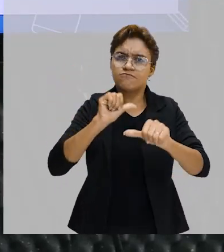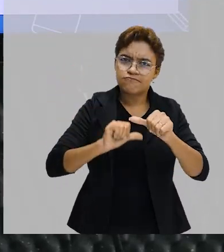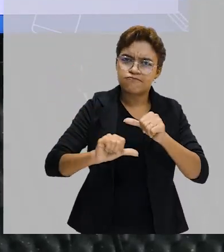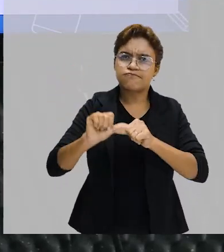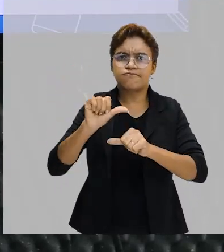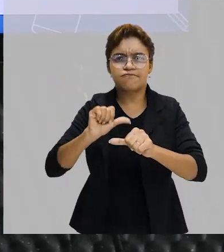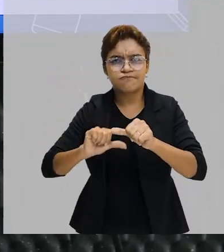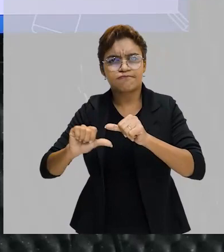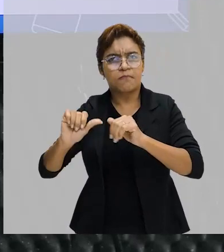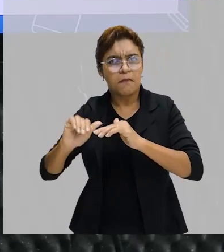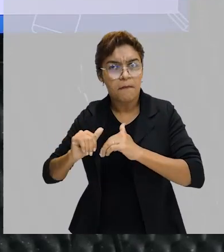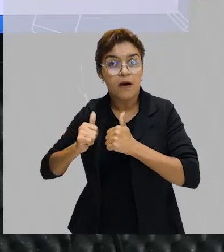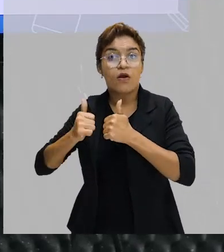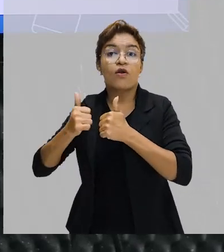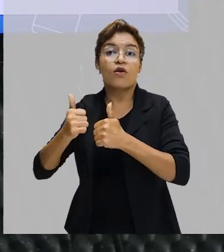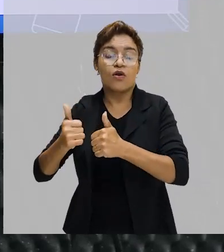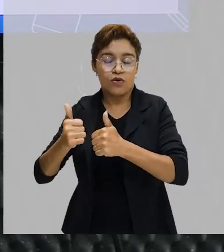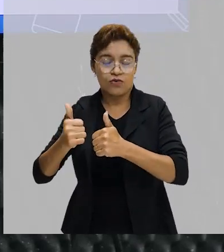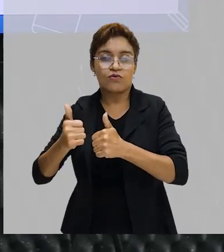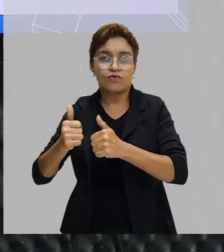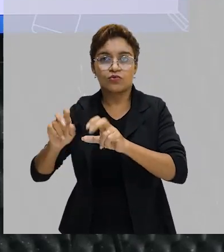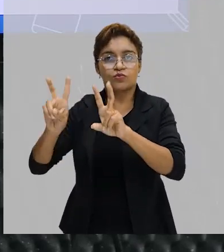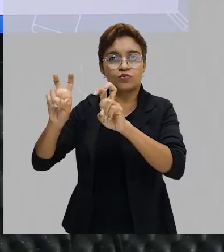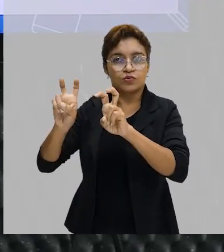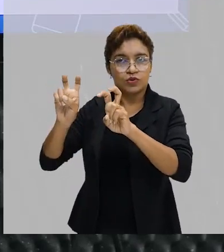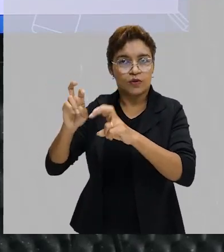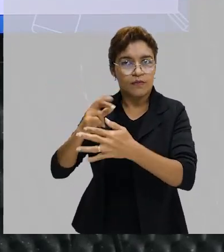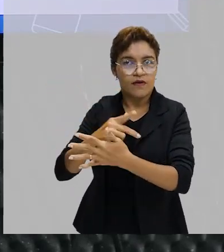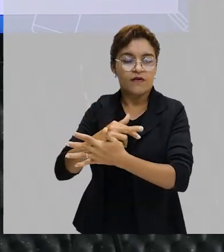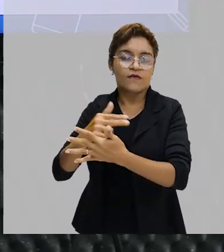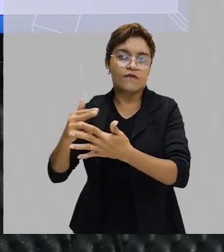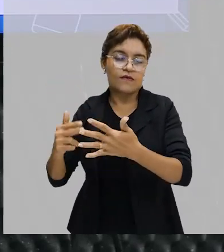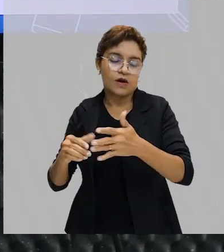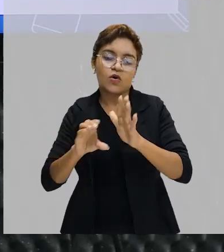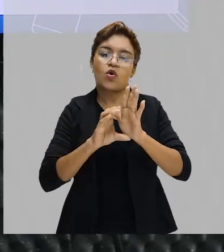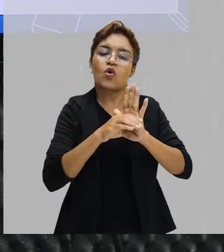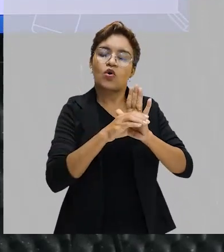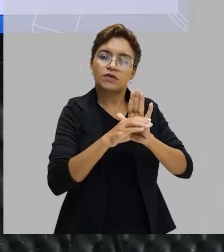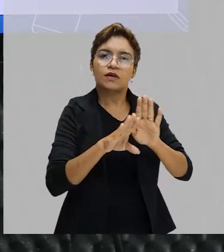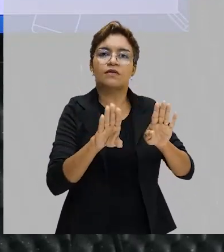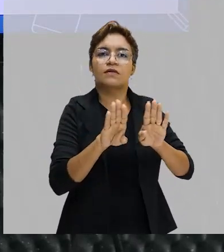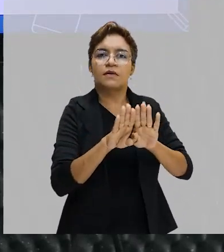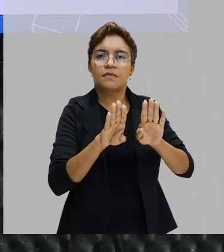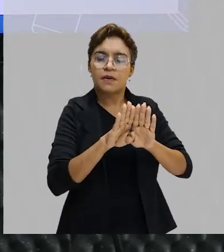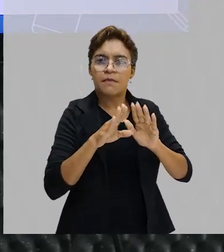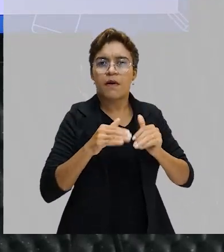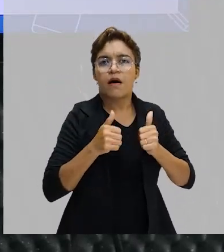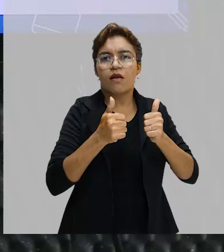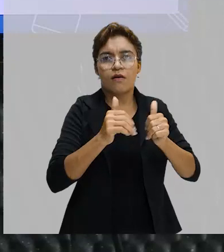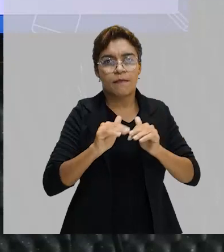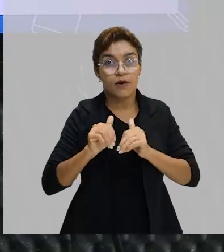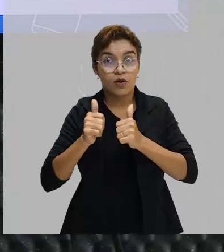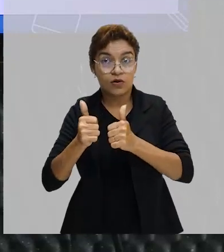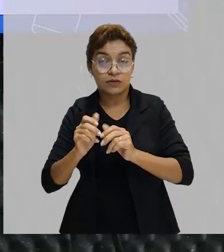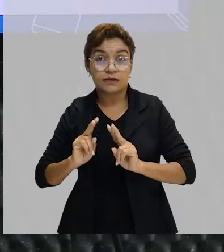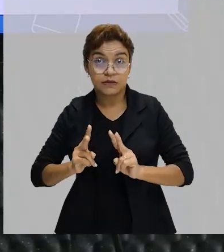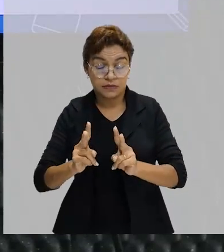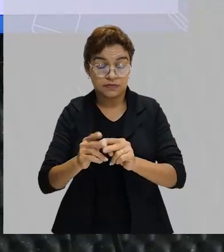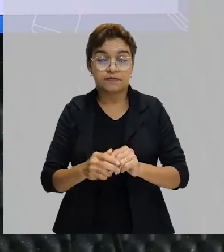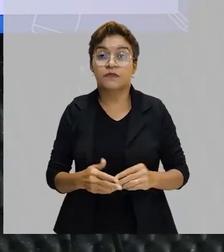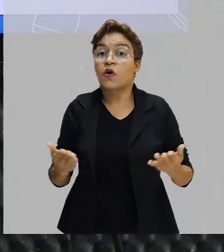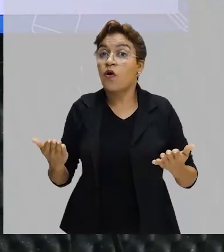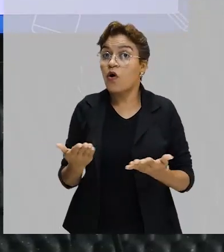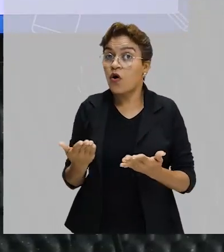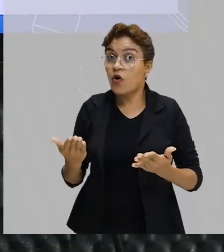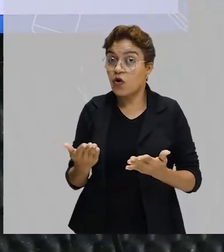uma melhoria em cima daquela teoria, em cima daquele conceito, em cima daquele modelo, certo? Então,